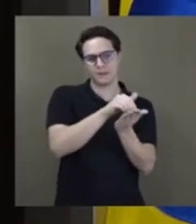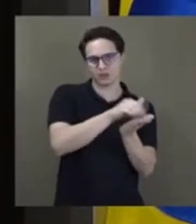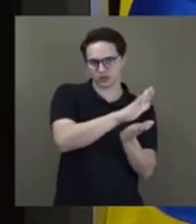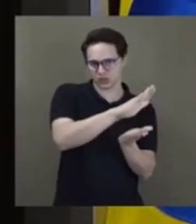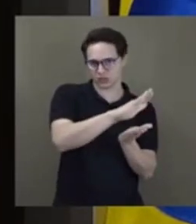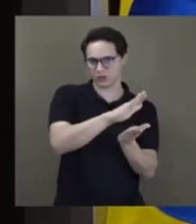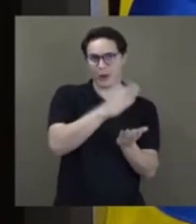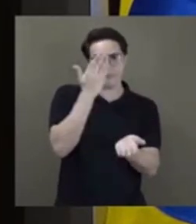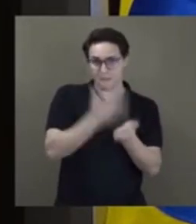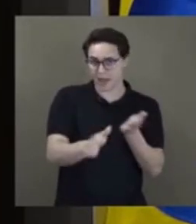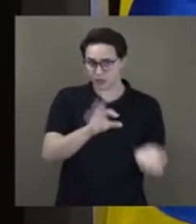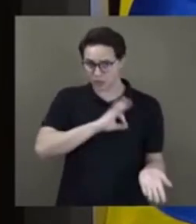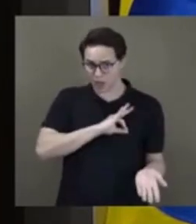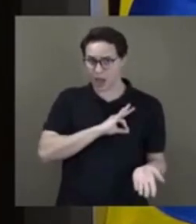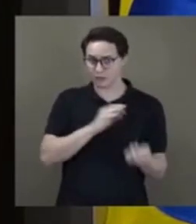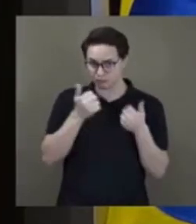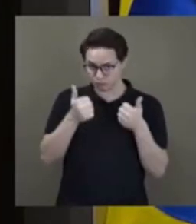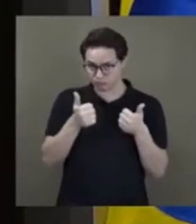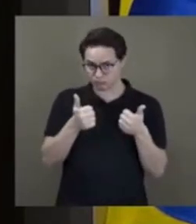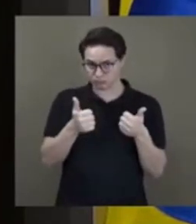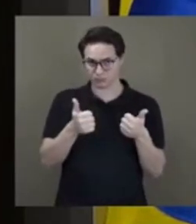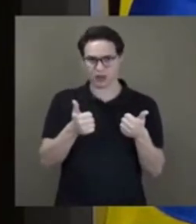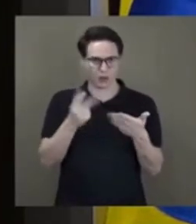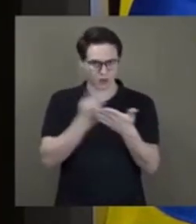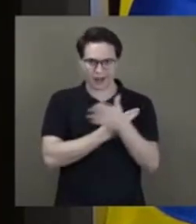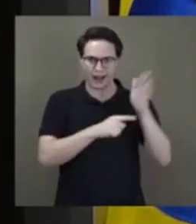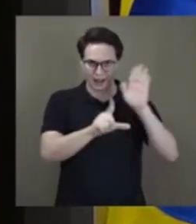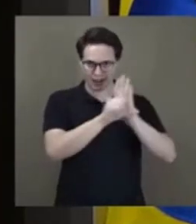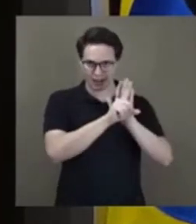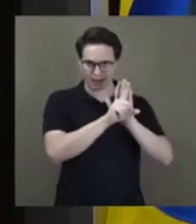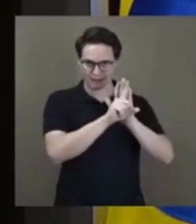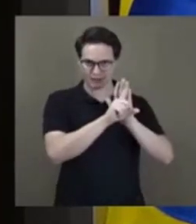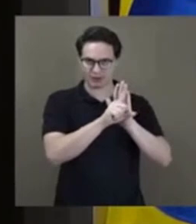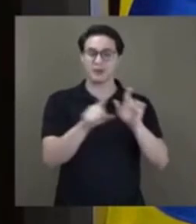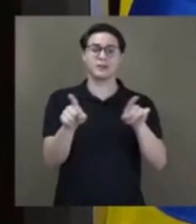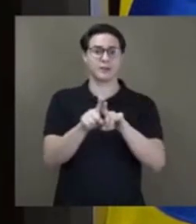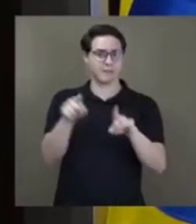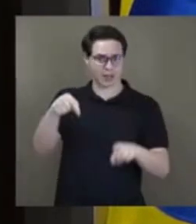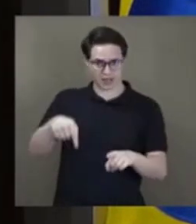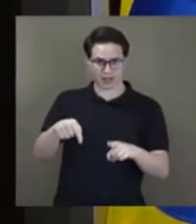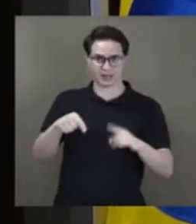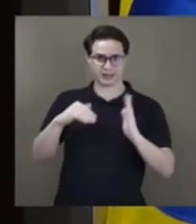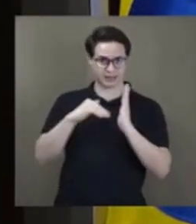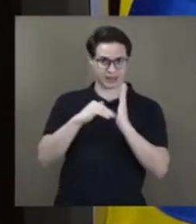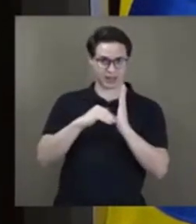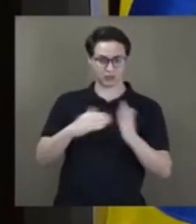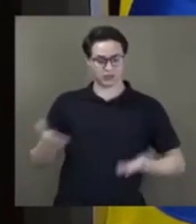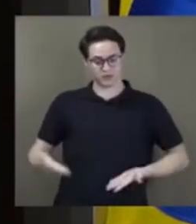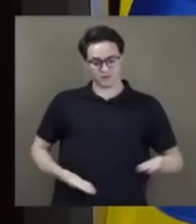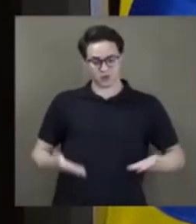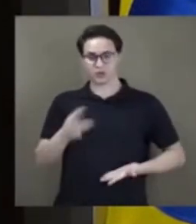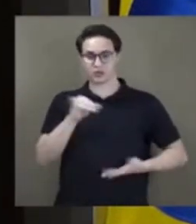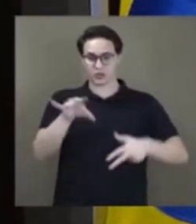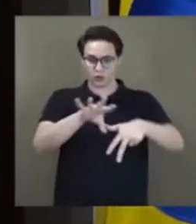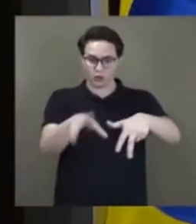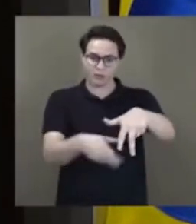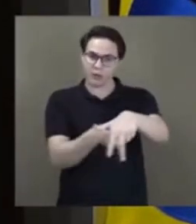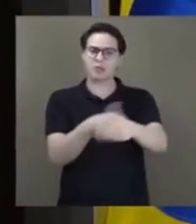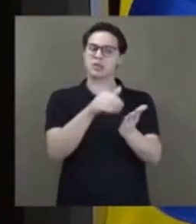perde o cargo. Assim também em relação a um servidor deste Senado da República. E